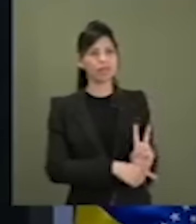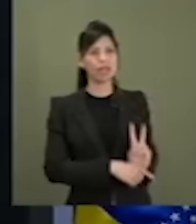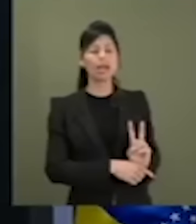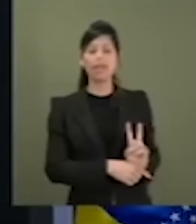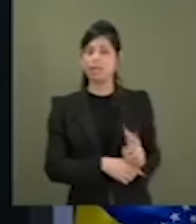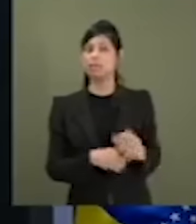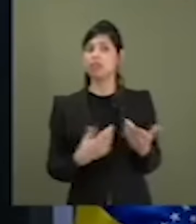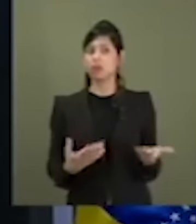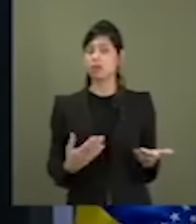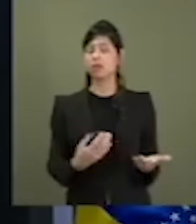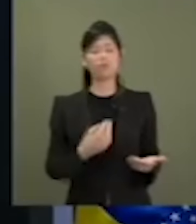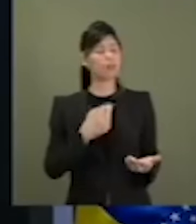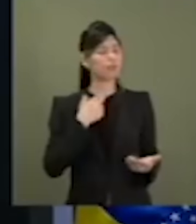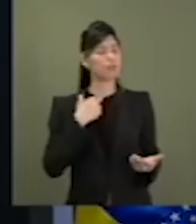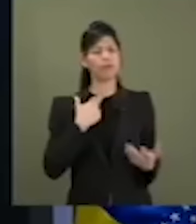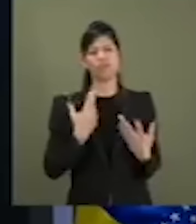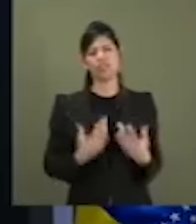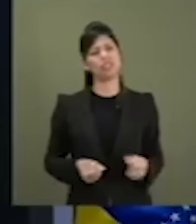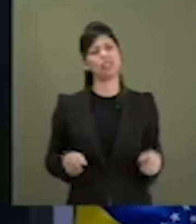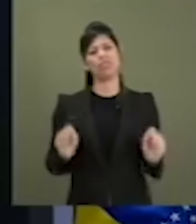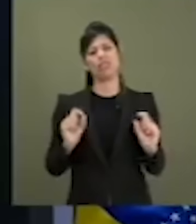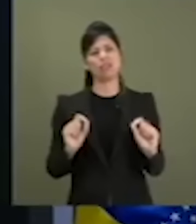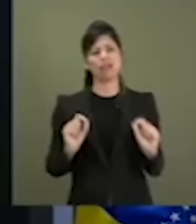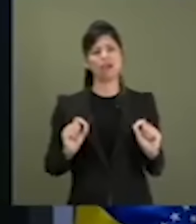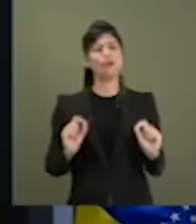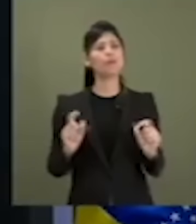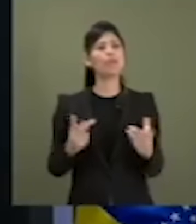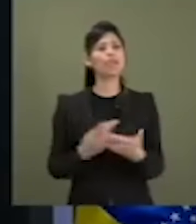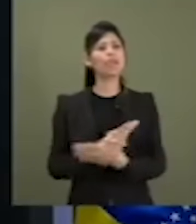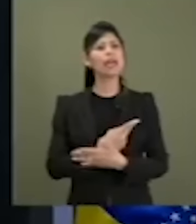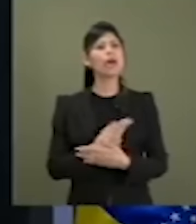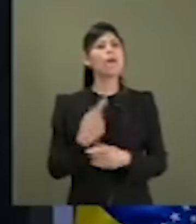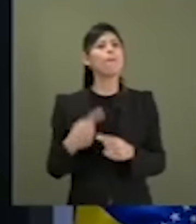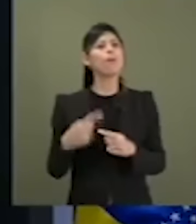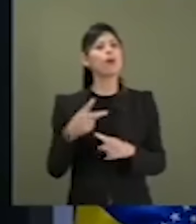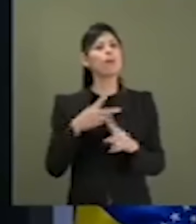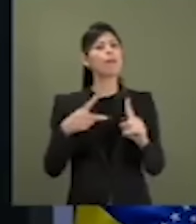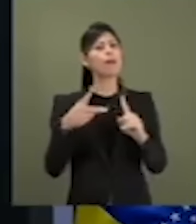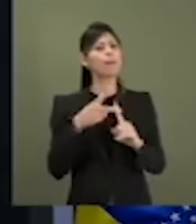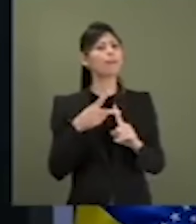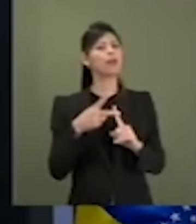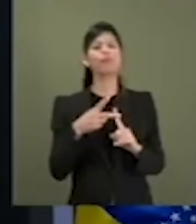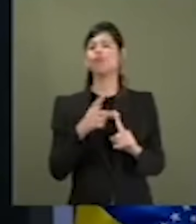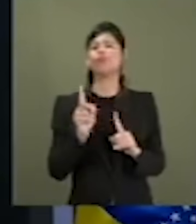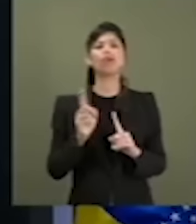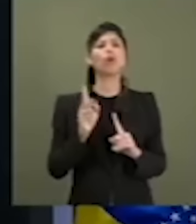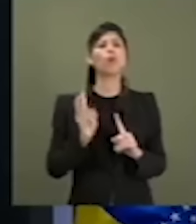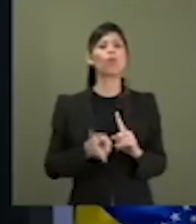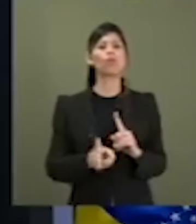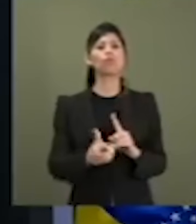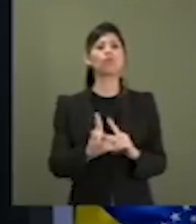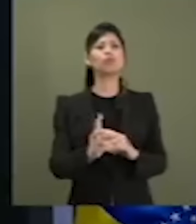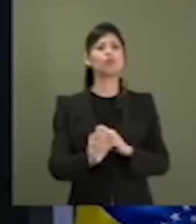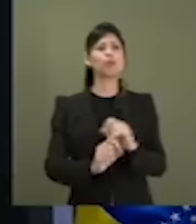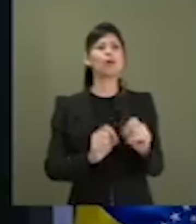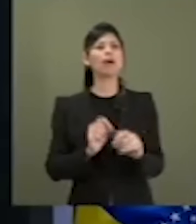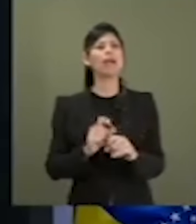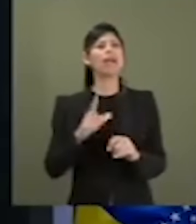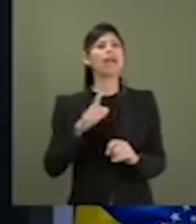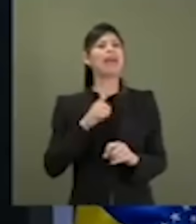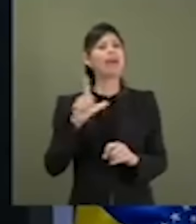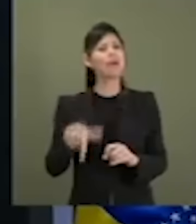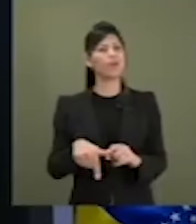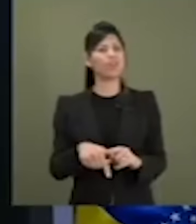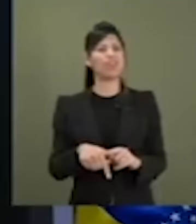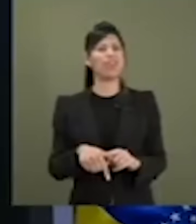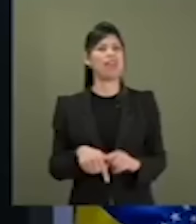não se pode aceitar que ao argumento de que o parlamento não avançou com esta matéria, então é pretexto, é